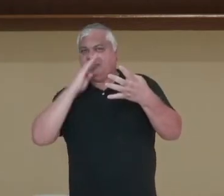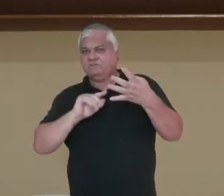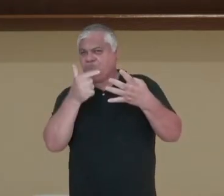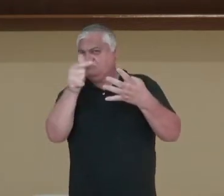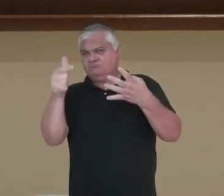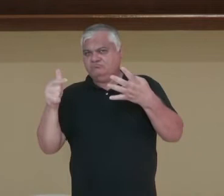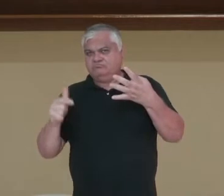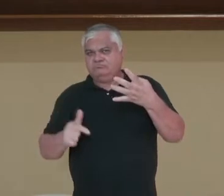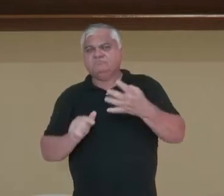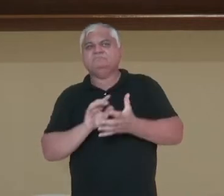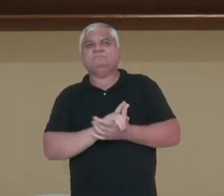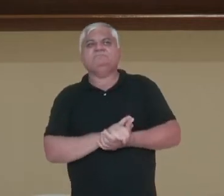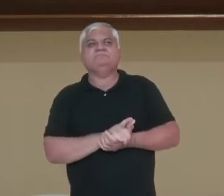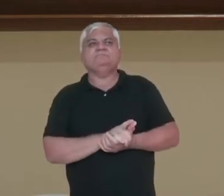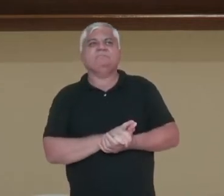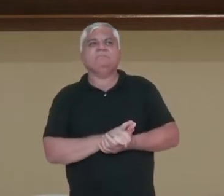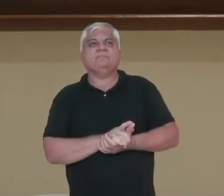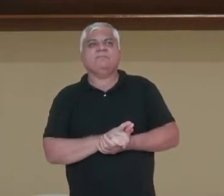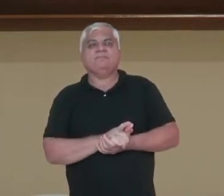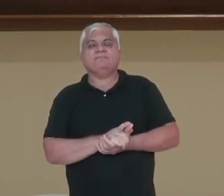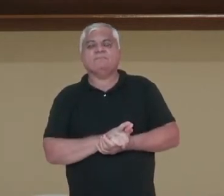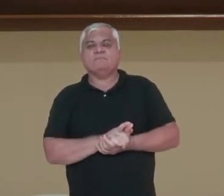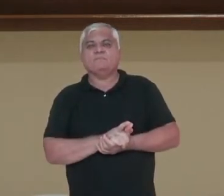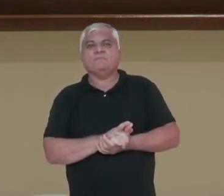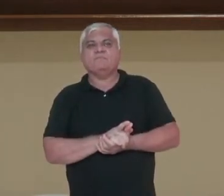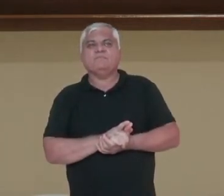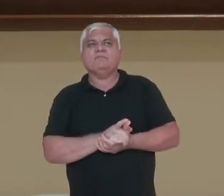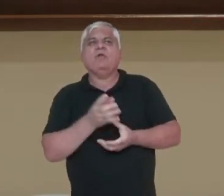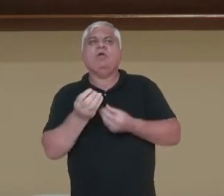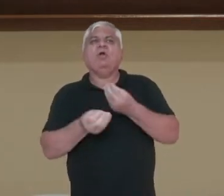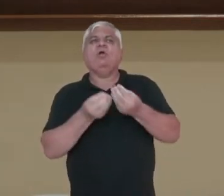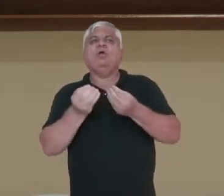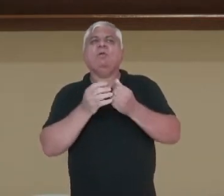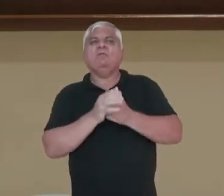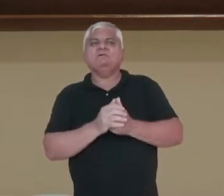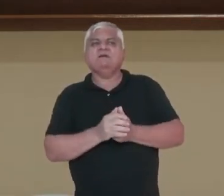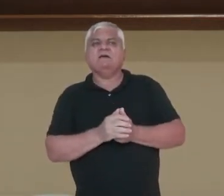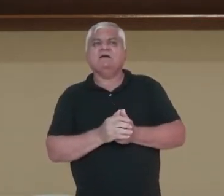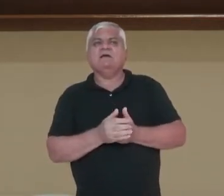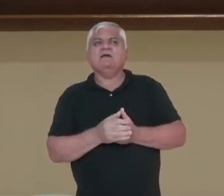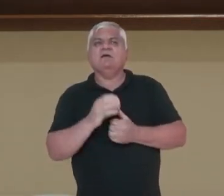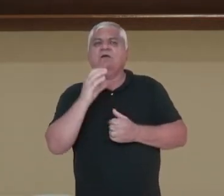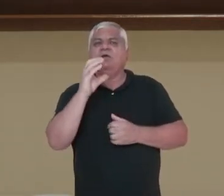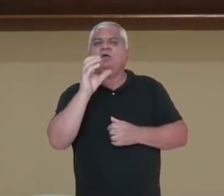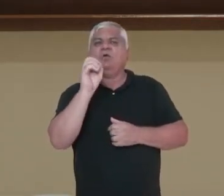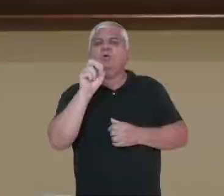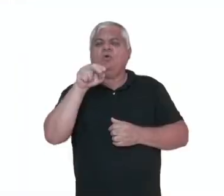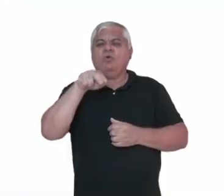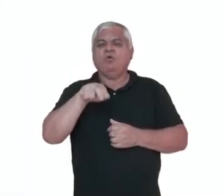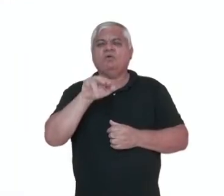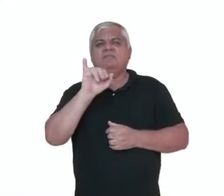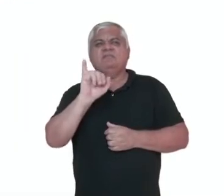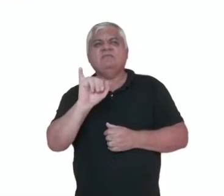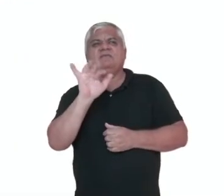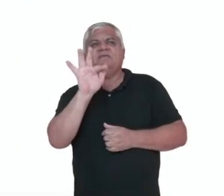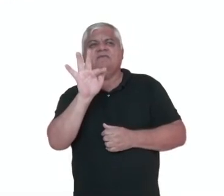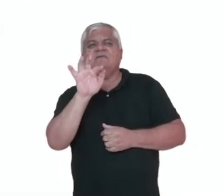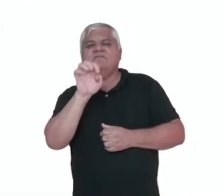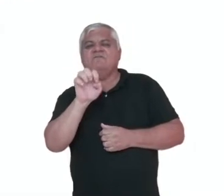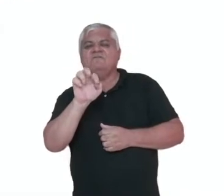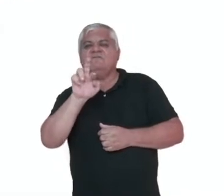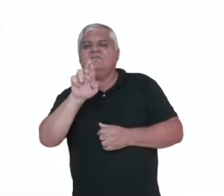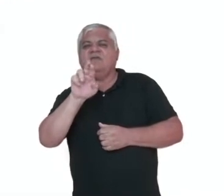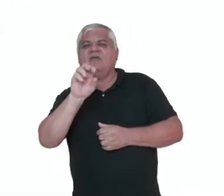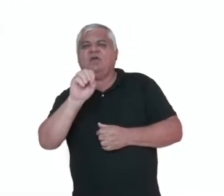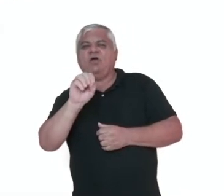ok? O filo coniferófita, né, as coníferas, então eles formam o maior subgrupo e sua estrutura